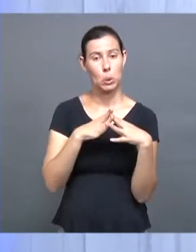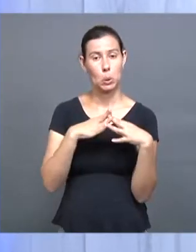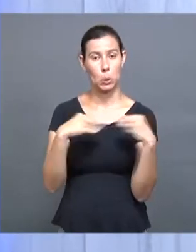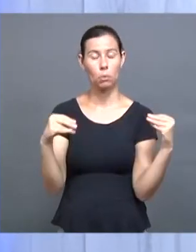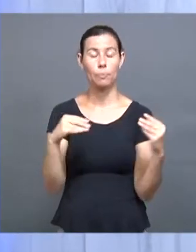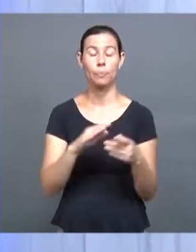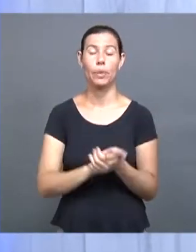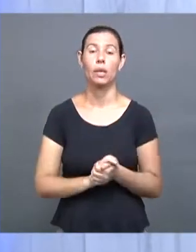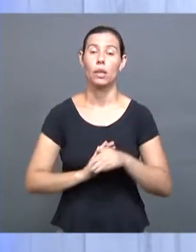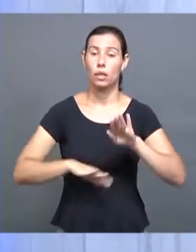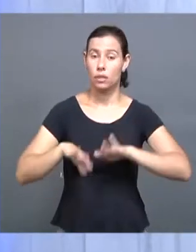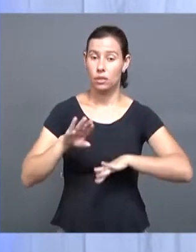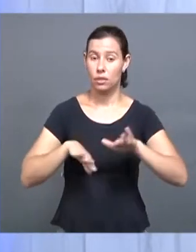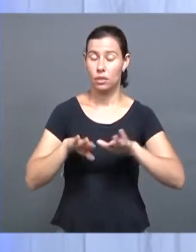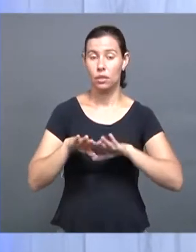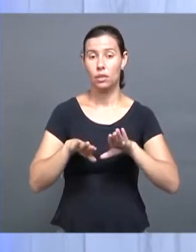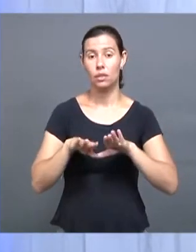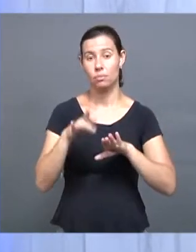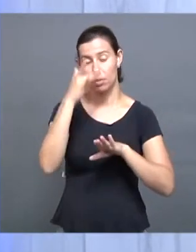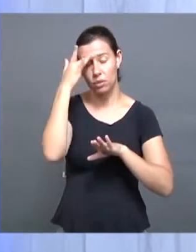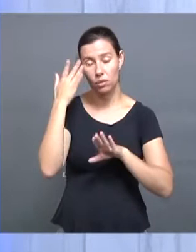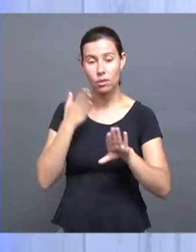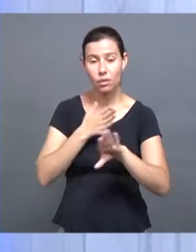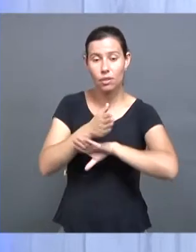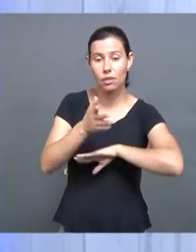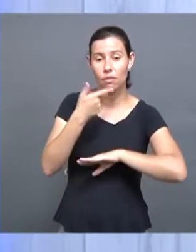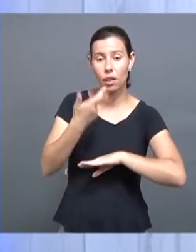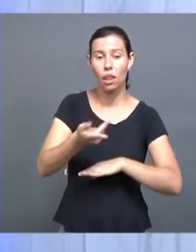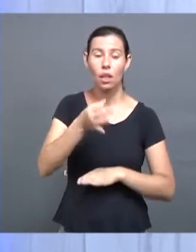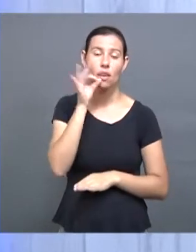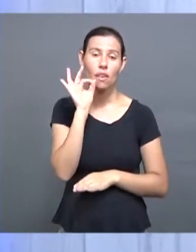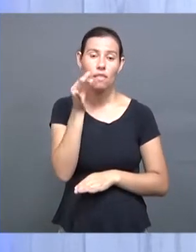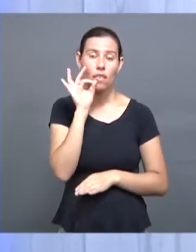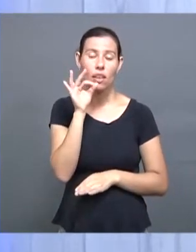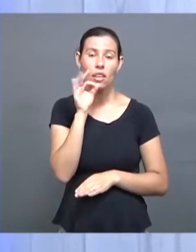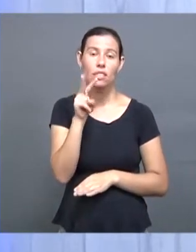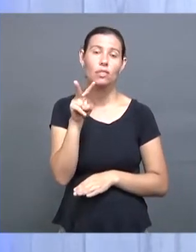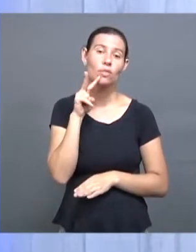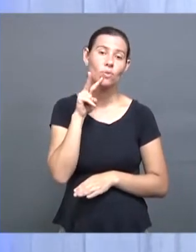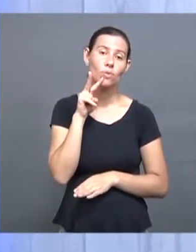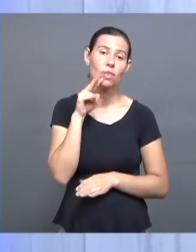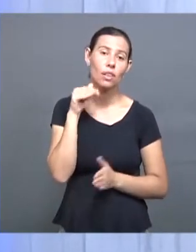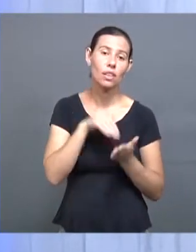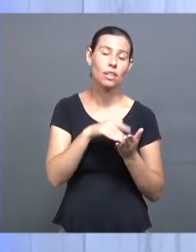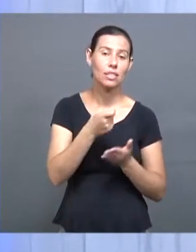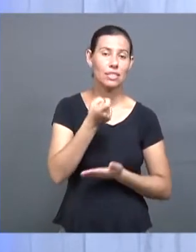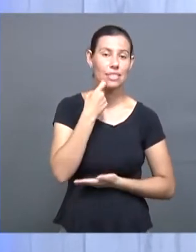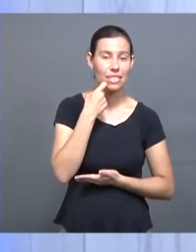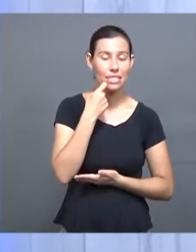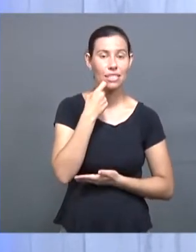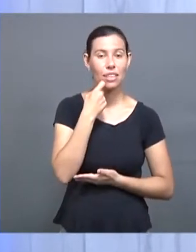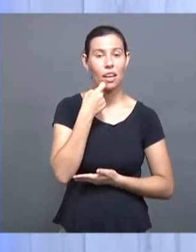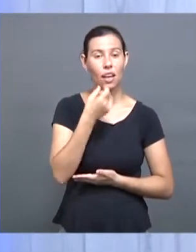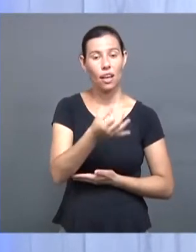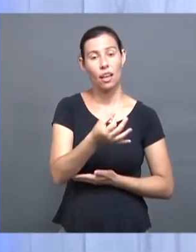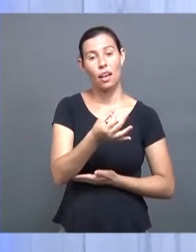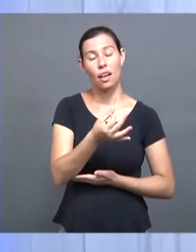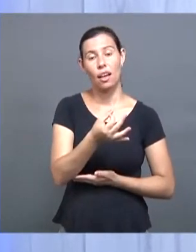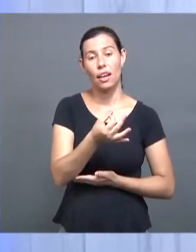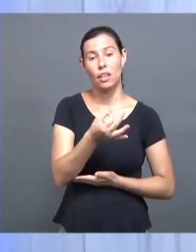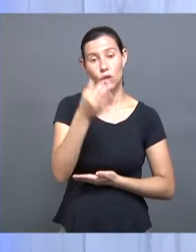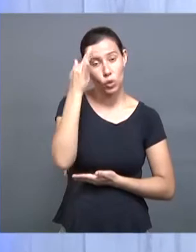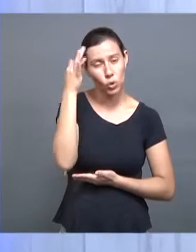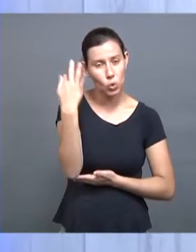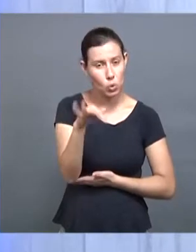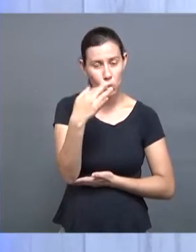interessante que às vezes o paciente chega falando que toma café no trabalho de segunda a sexta e não tem enxaqueca. Chega no sábado, que ele acorda mais tarde, não